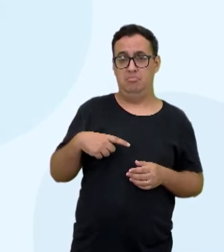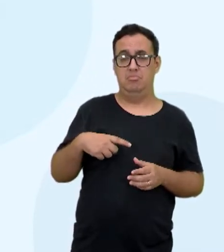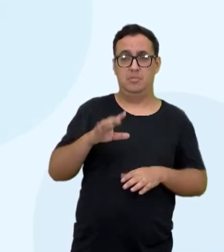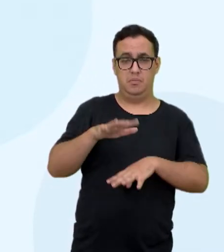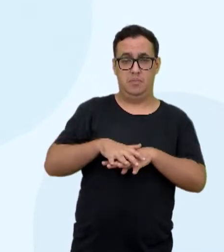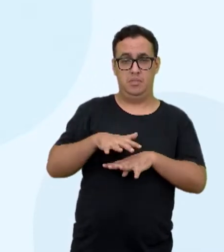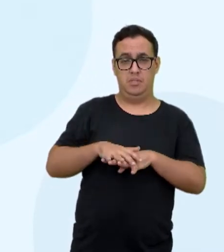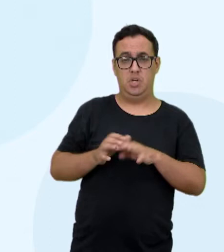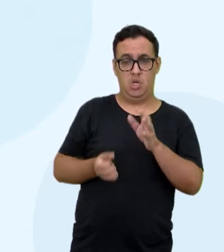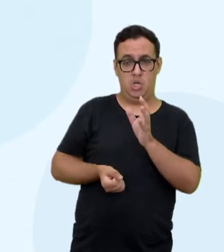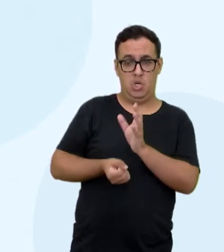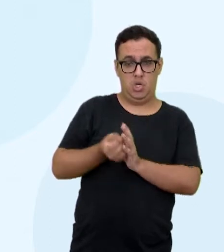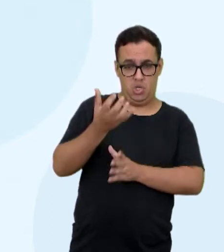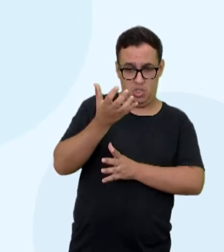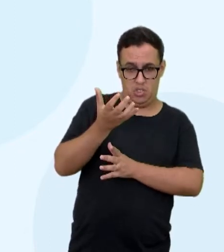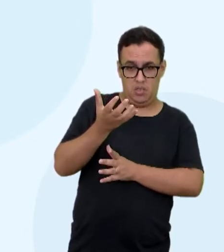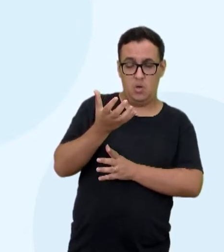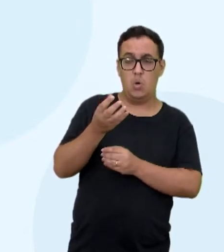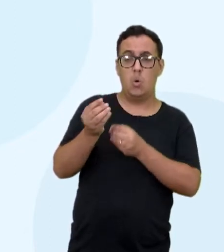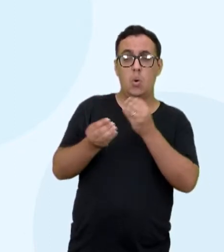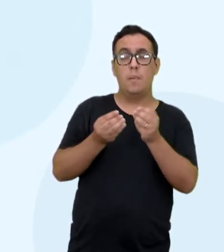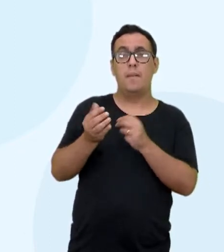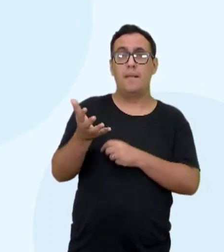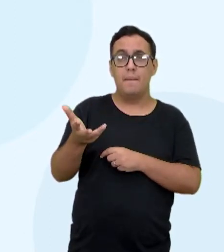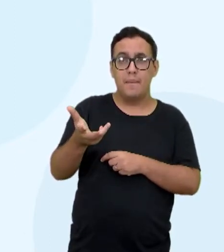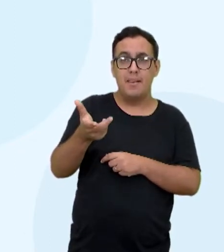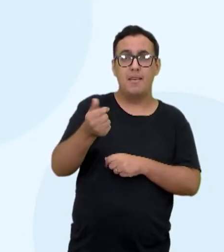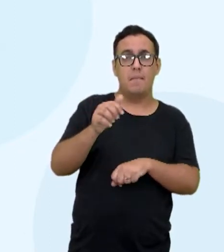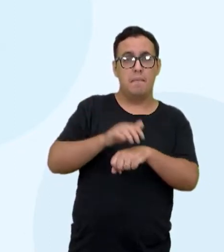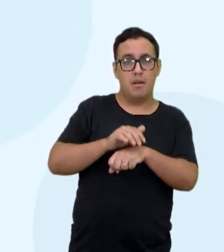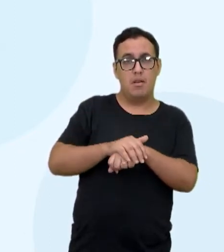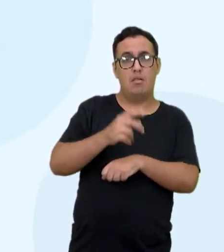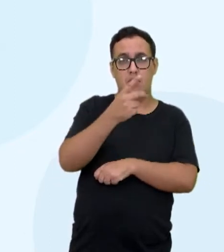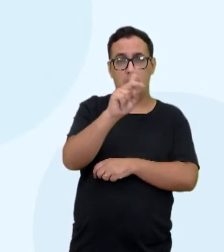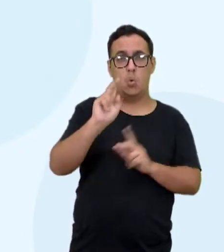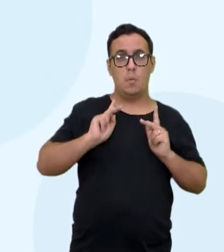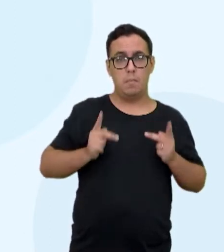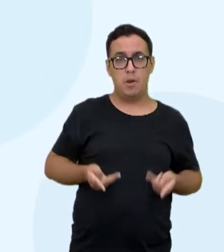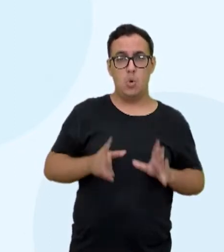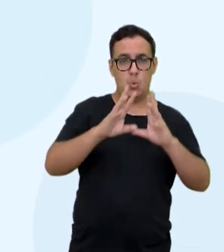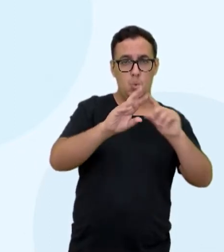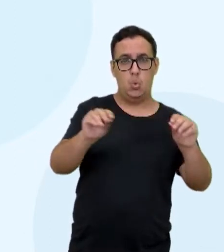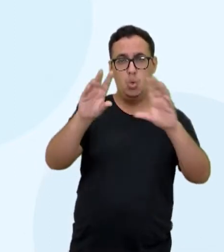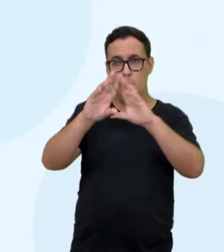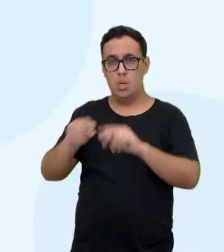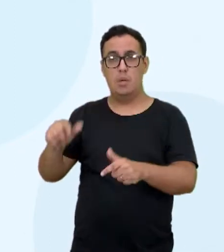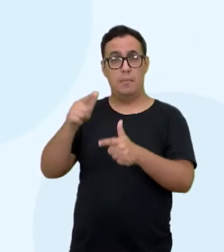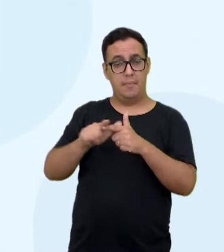ela se originaria nas habilidades humanas de solução de problemas